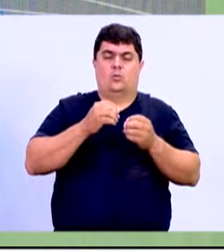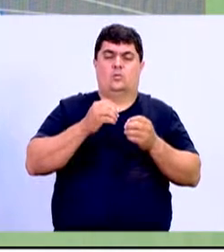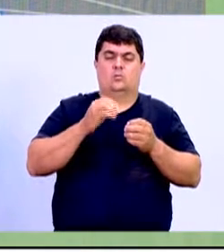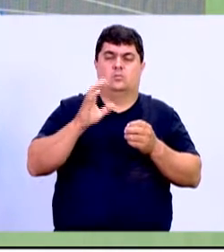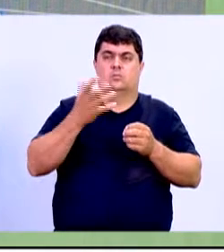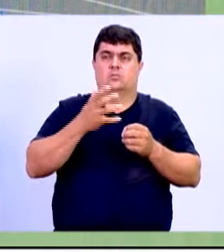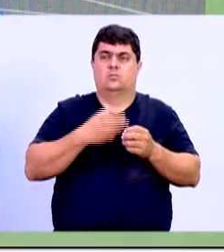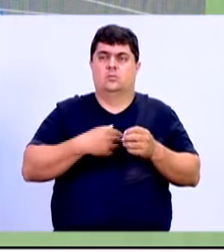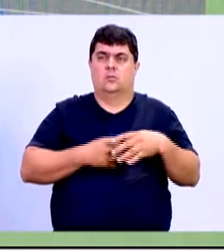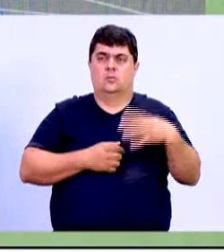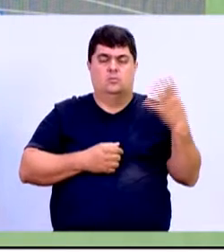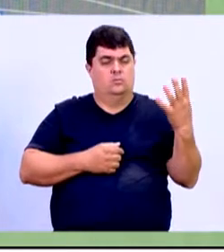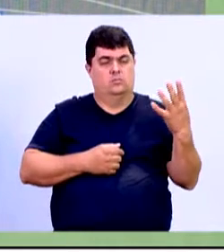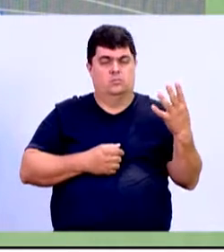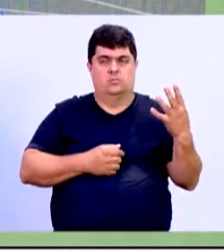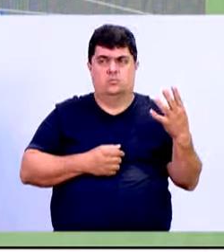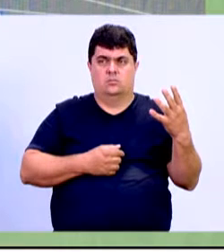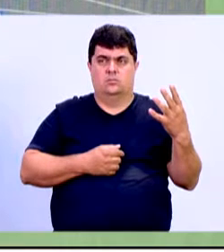aqui 4